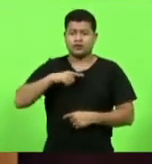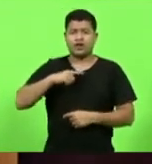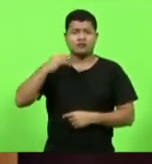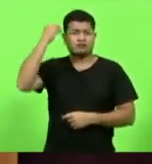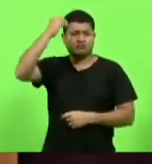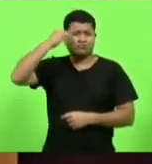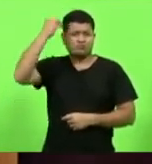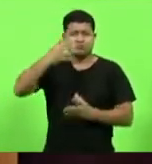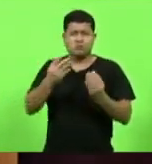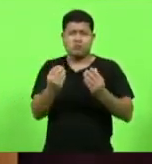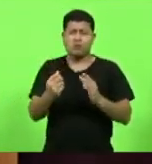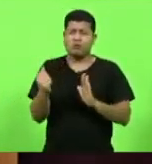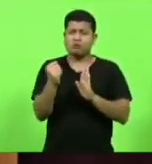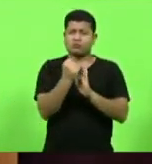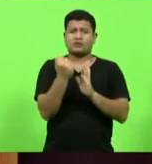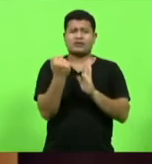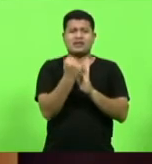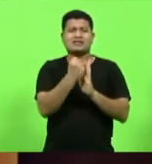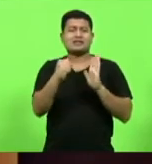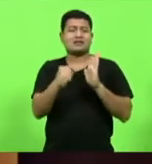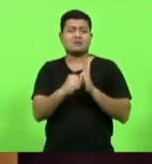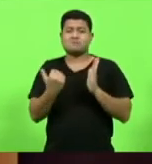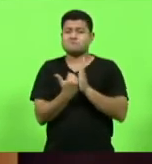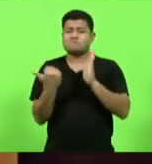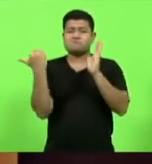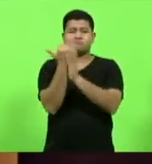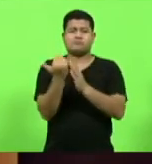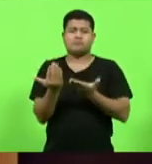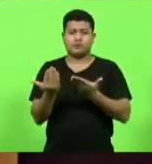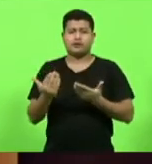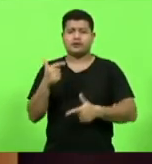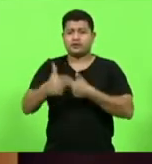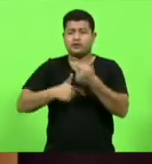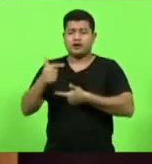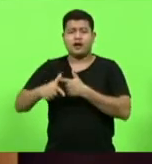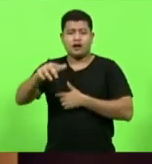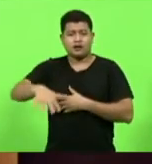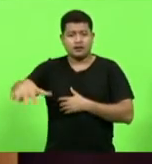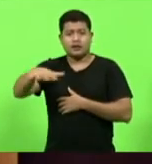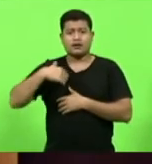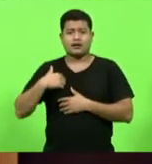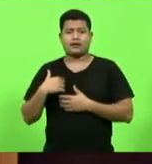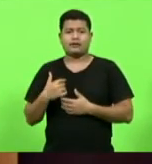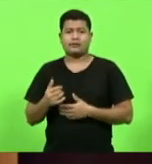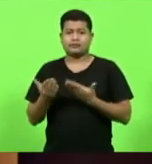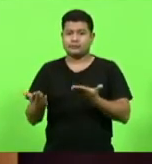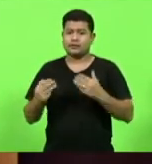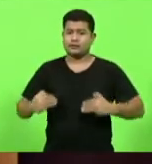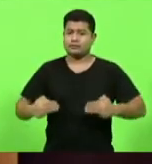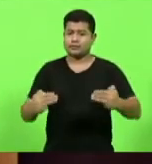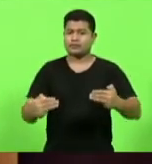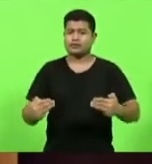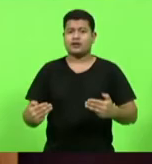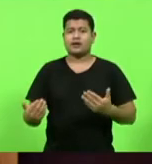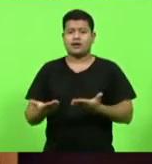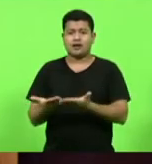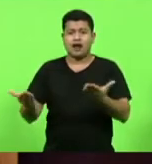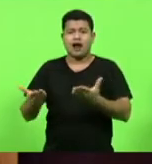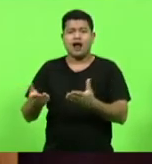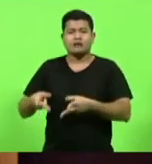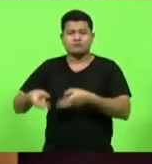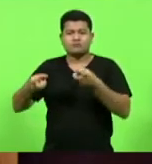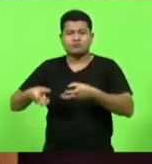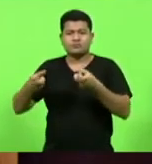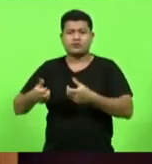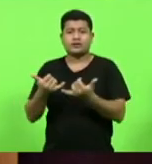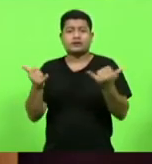de trabalho nesse setor. O Ministério de Minas e Energia não vai resolver tudo sozinho, e todos